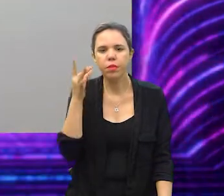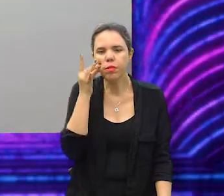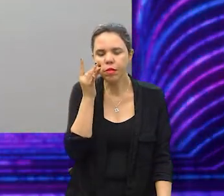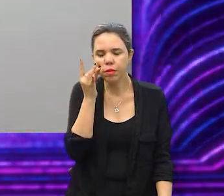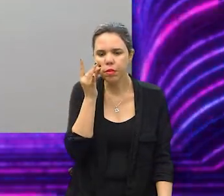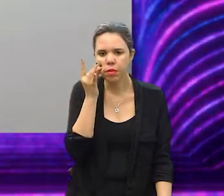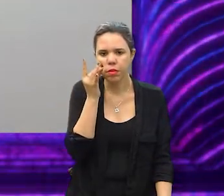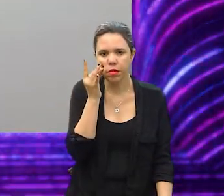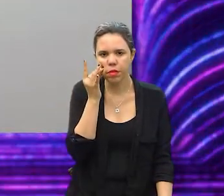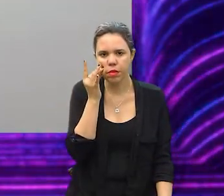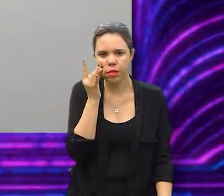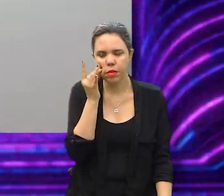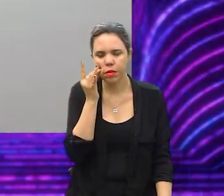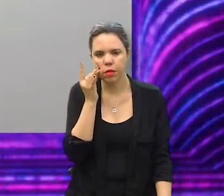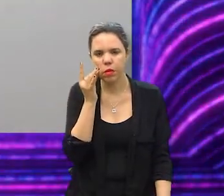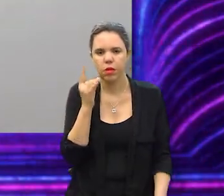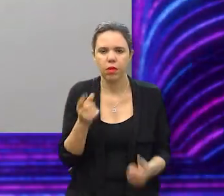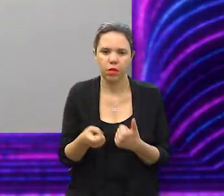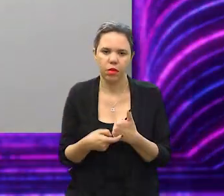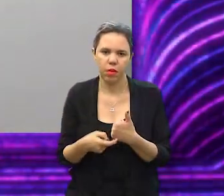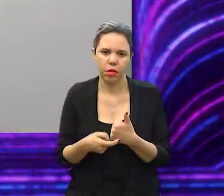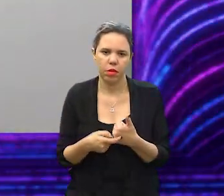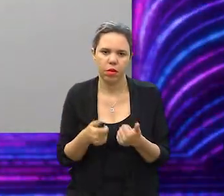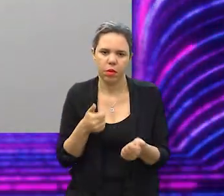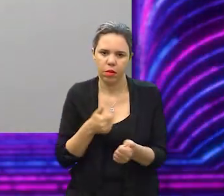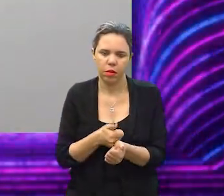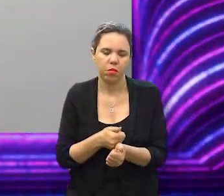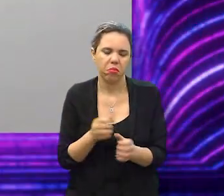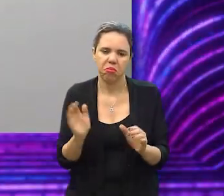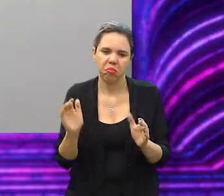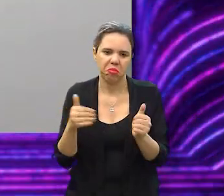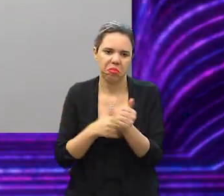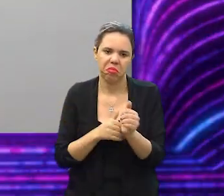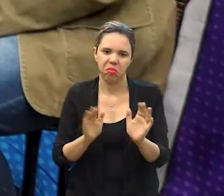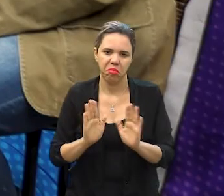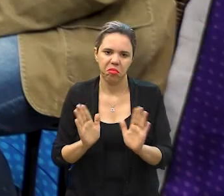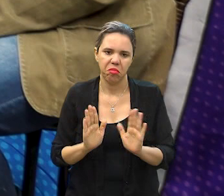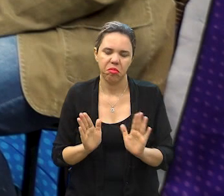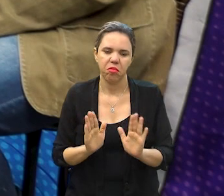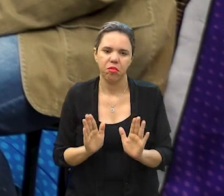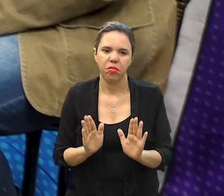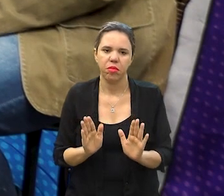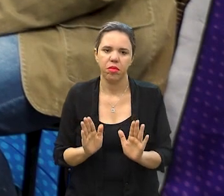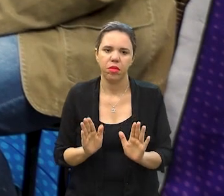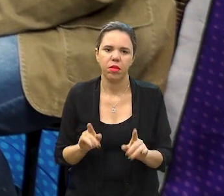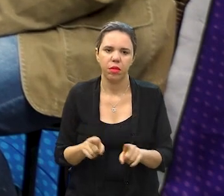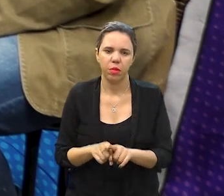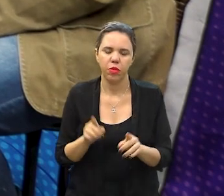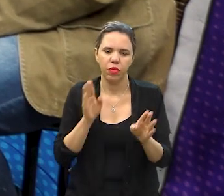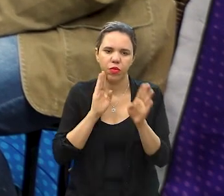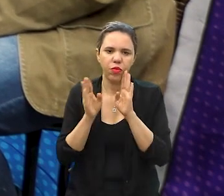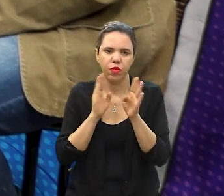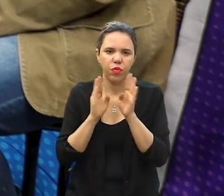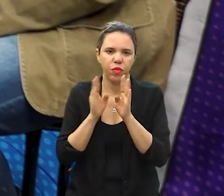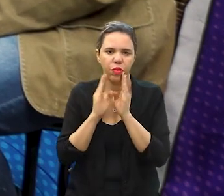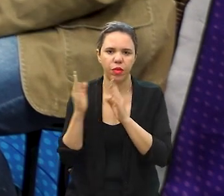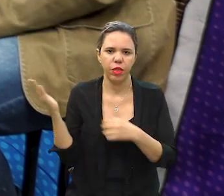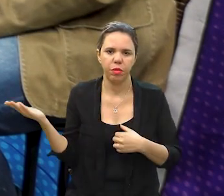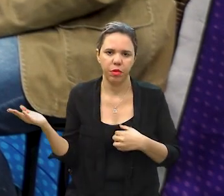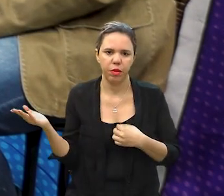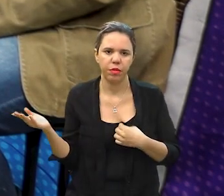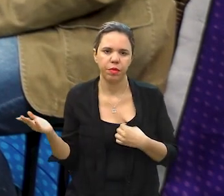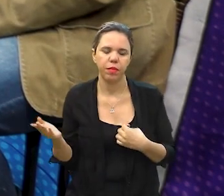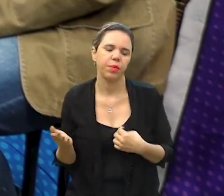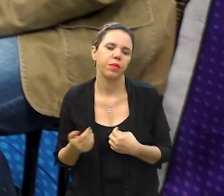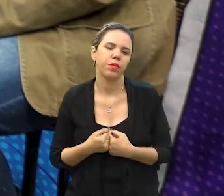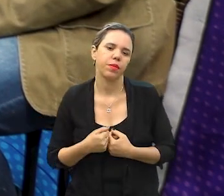mas podem me seguir ali, não tem nada a esconder. Wagner Armani é o meu Facebook, né? E